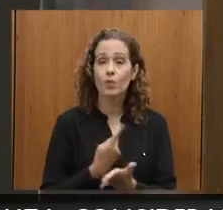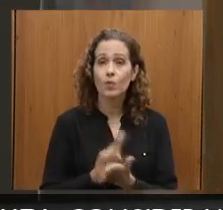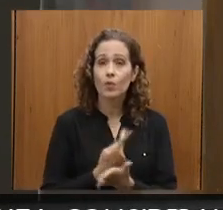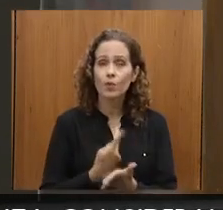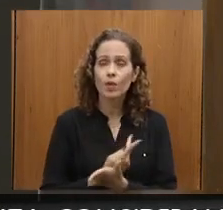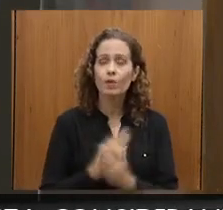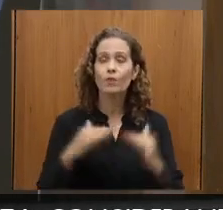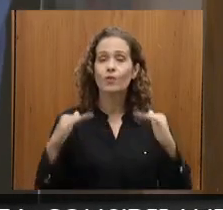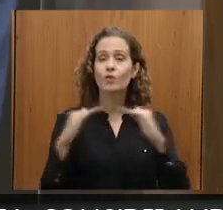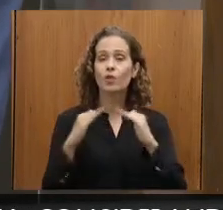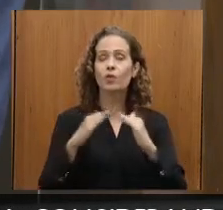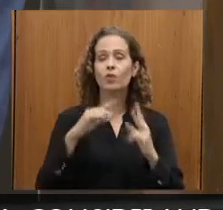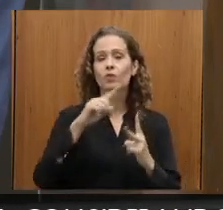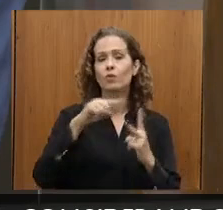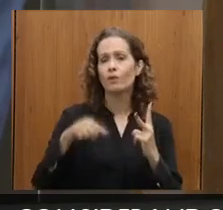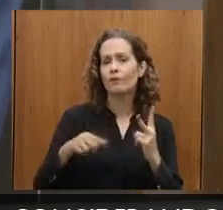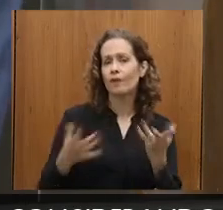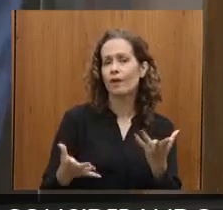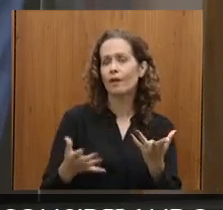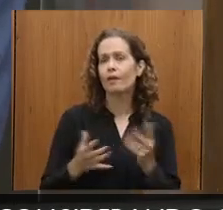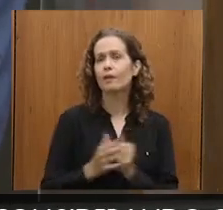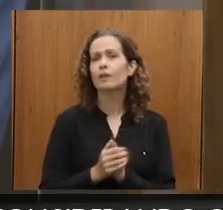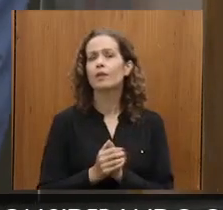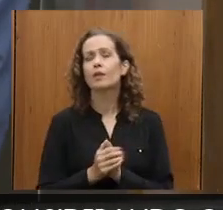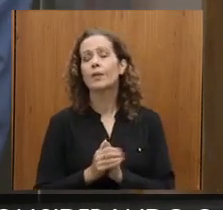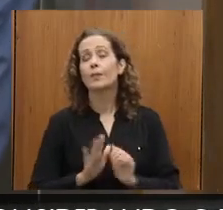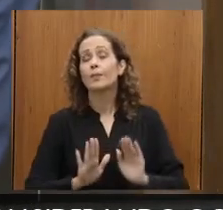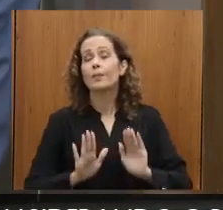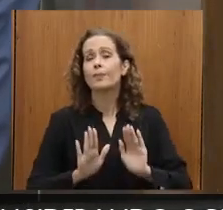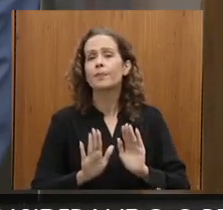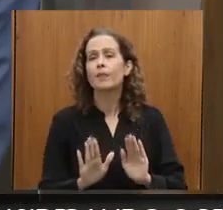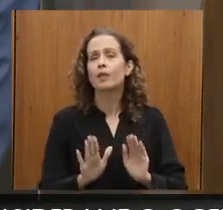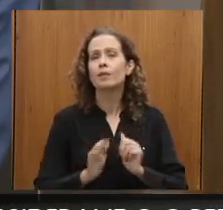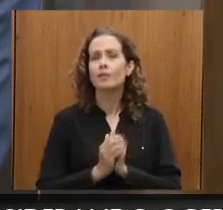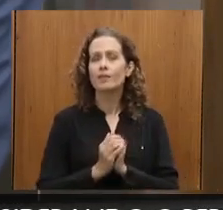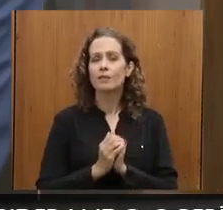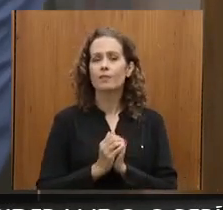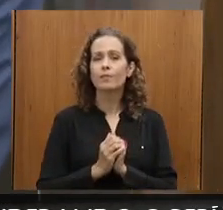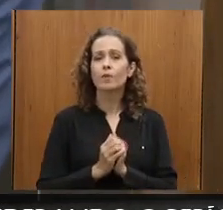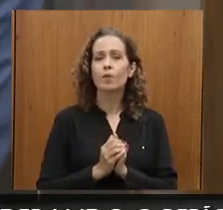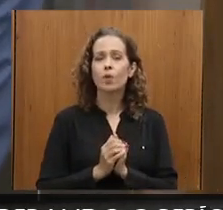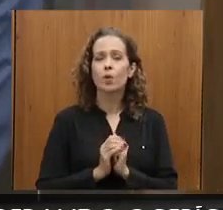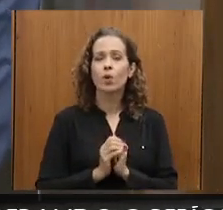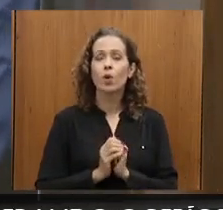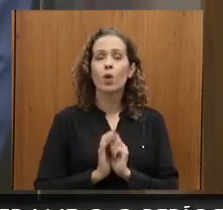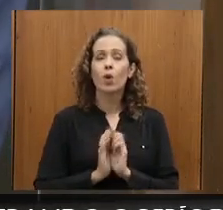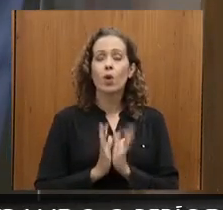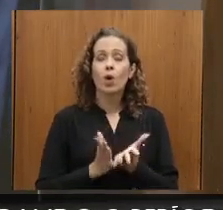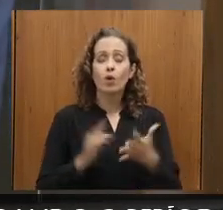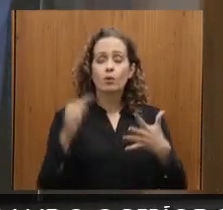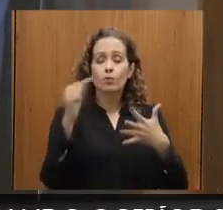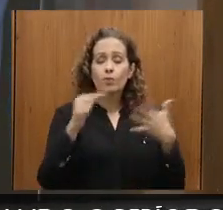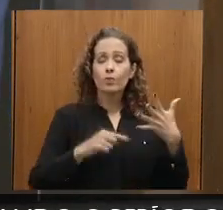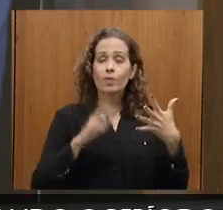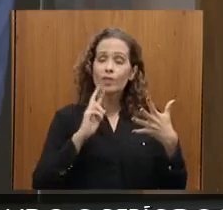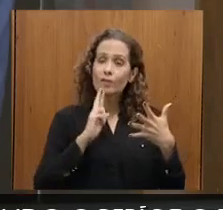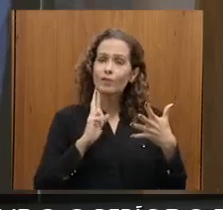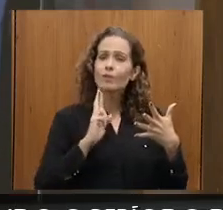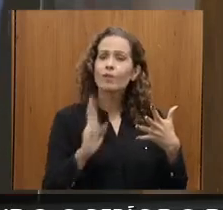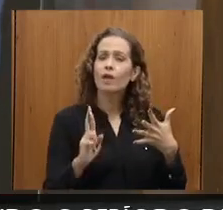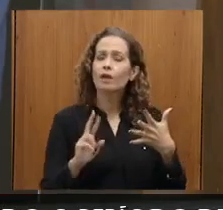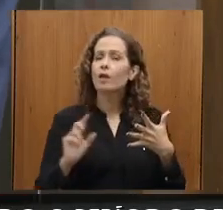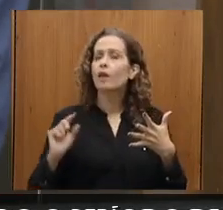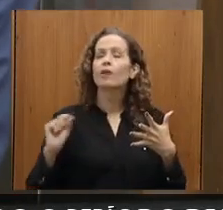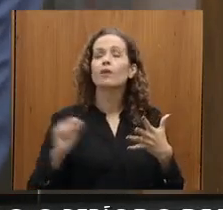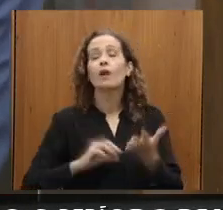acordo com a Vale, sem entrar no mérito do conjunto dos resultados do acordo, é a ausência da